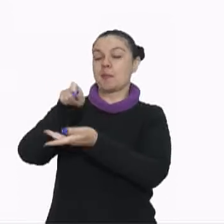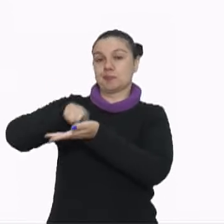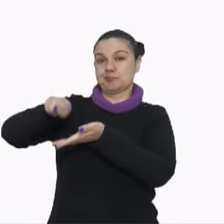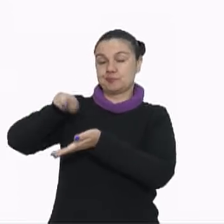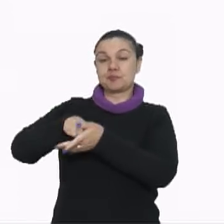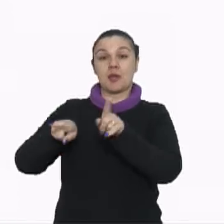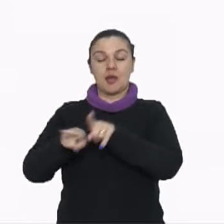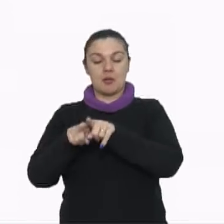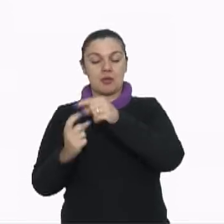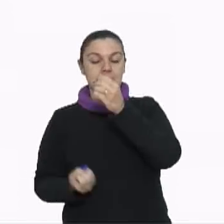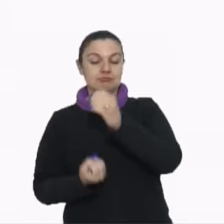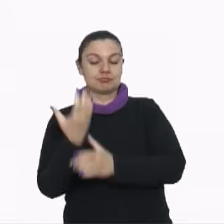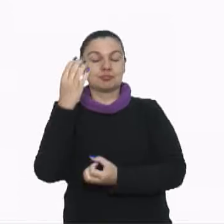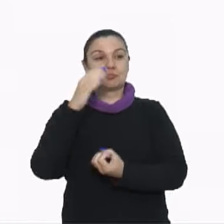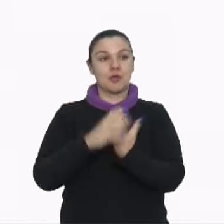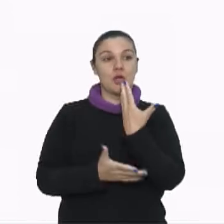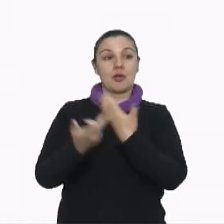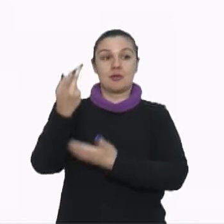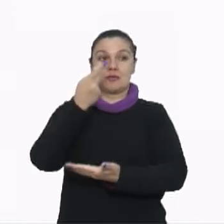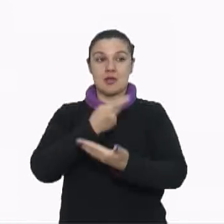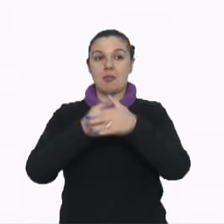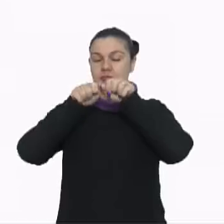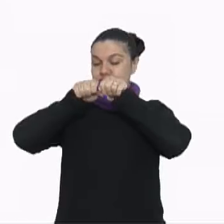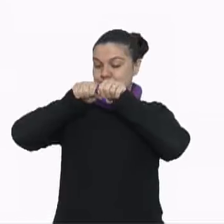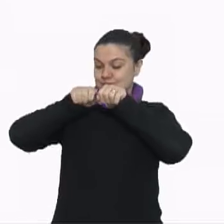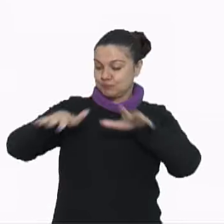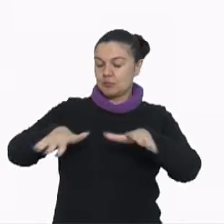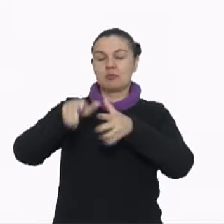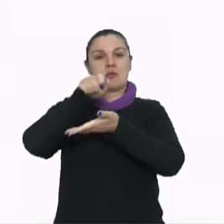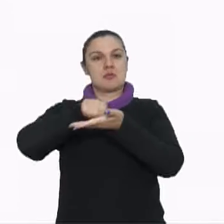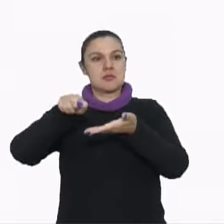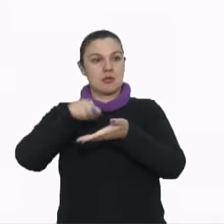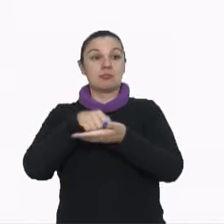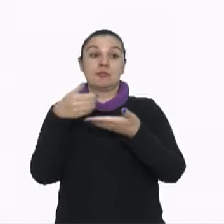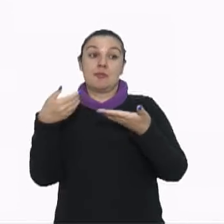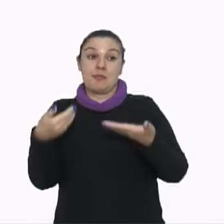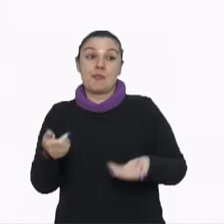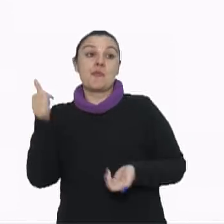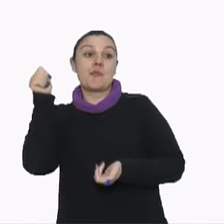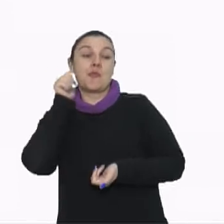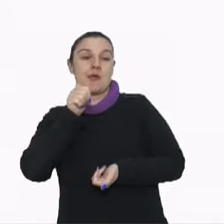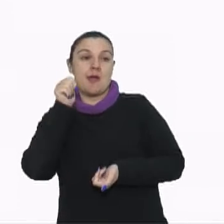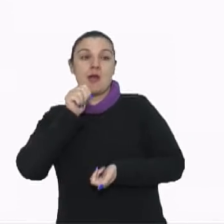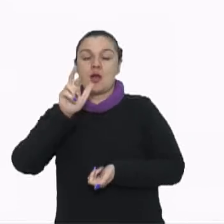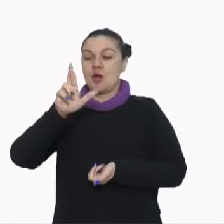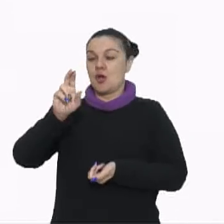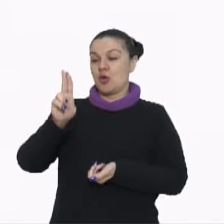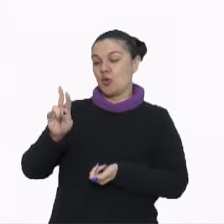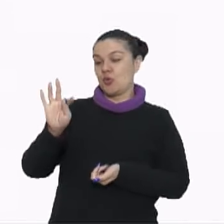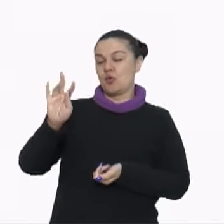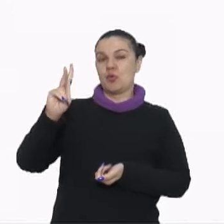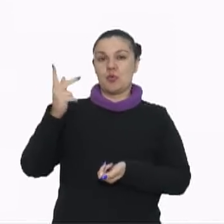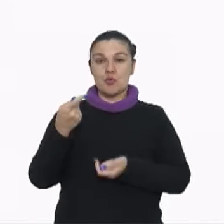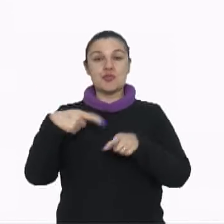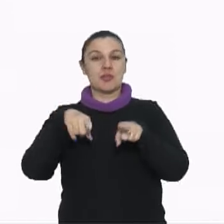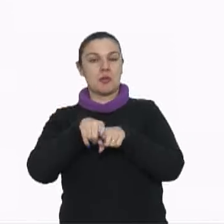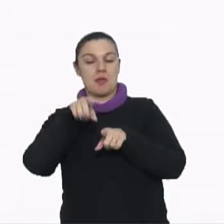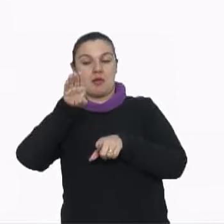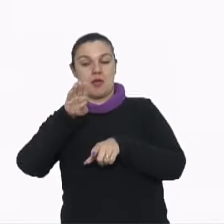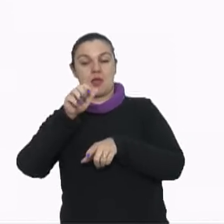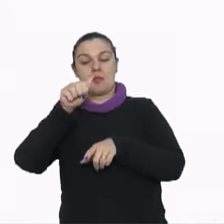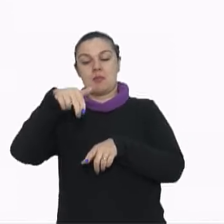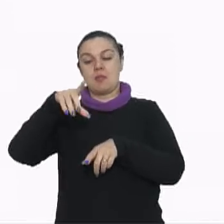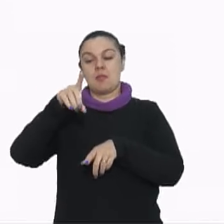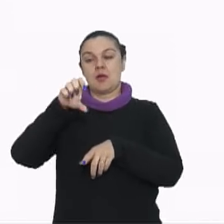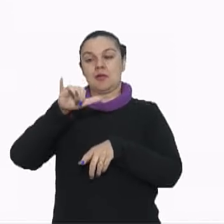também criei ilustrações para diversos escritores, entre eles Ruth Rocha e Pedro Bandeira. Aqui a